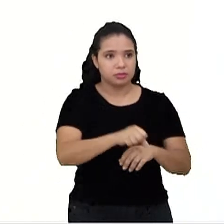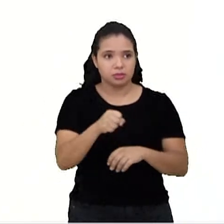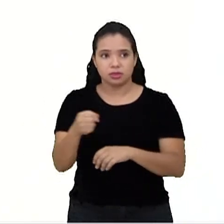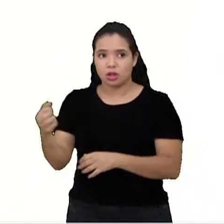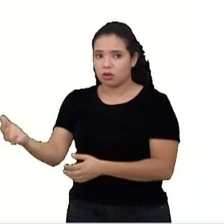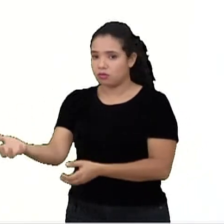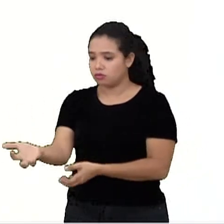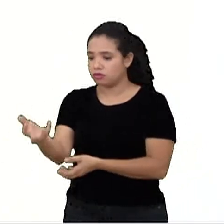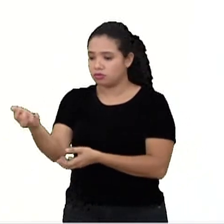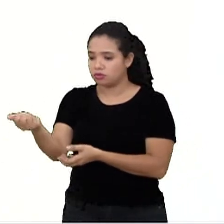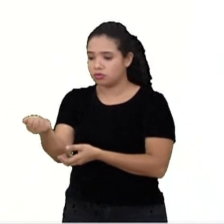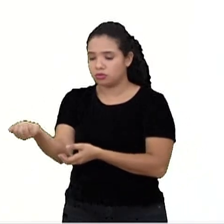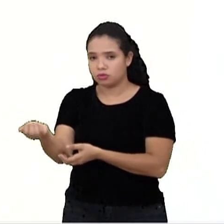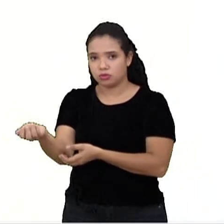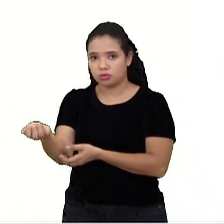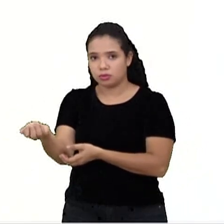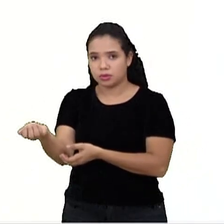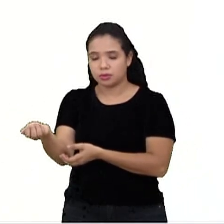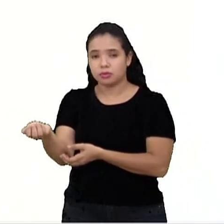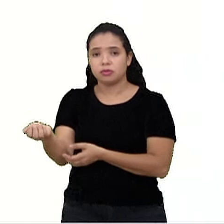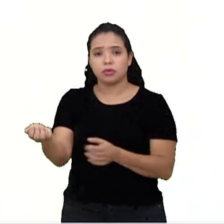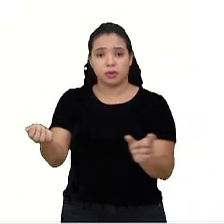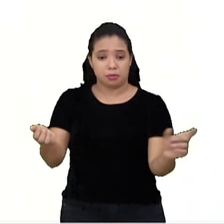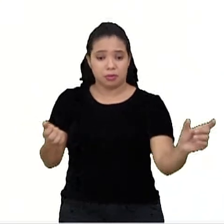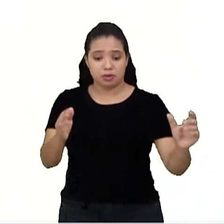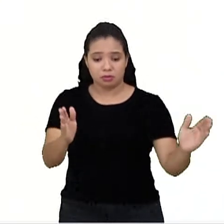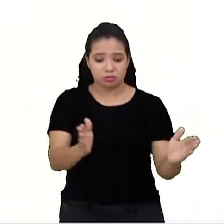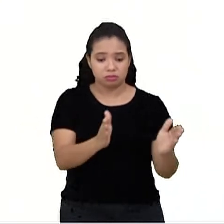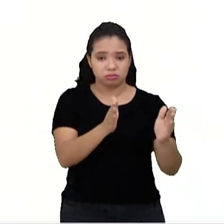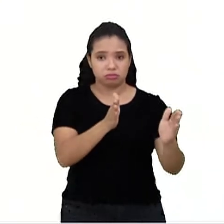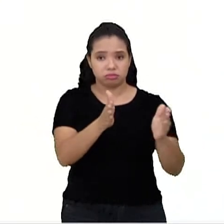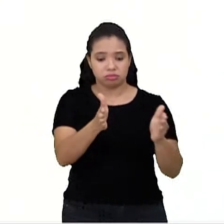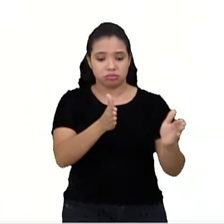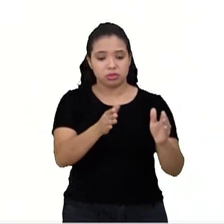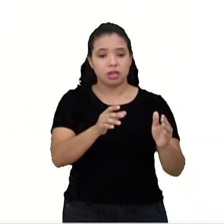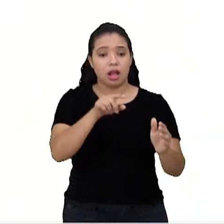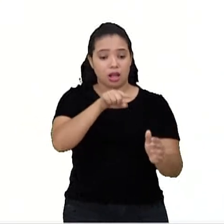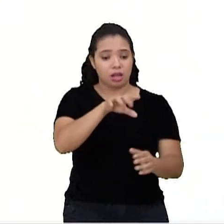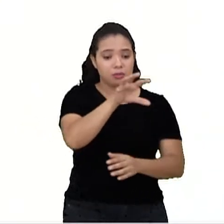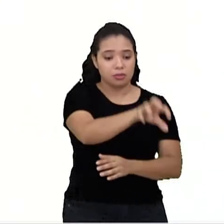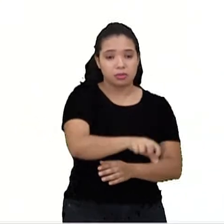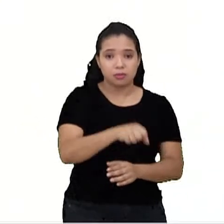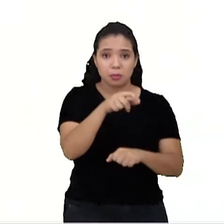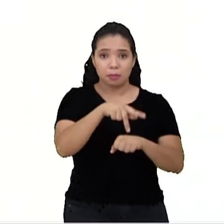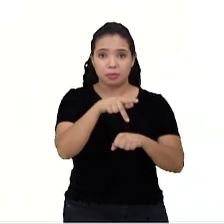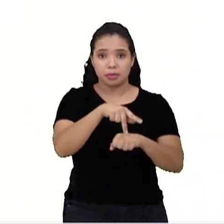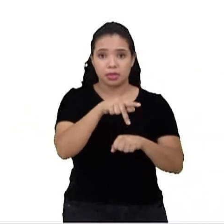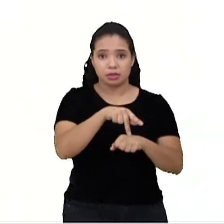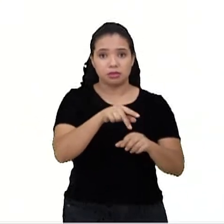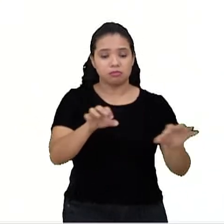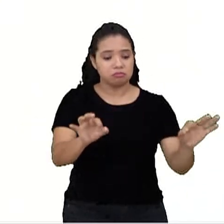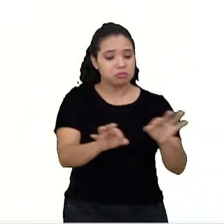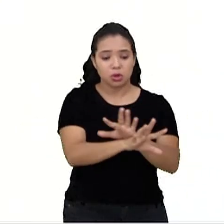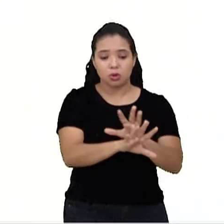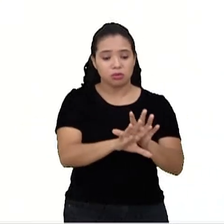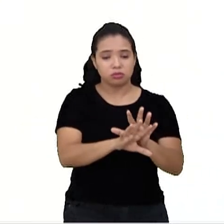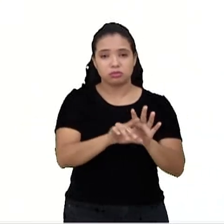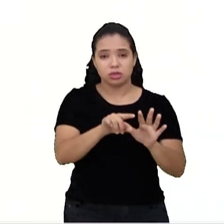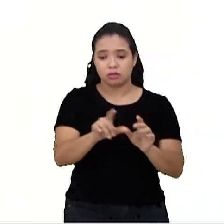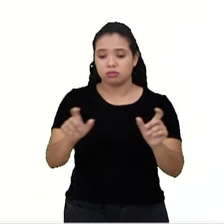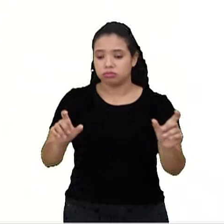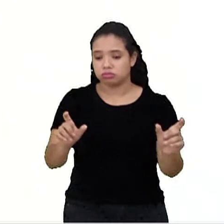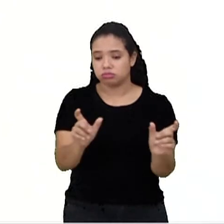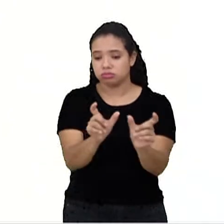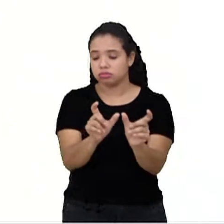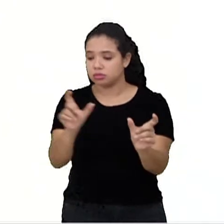mão. Primeira oração, qual que é? Ele apanhou um pedregulho, tem um sentido completo. Segunda